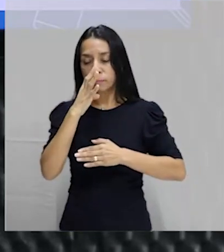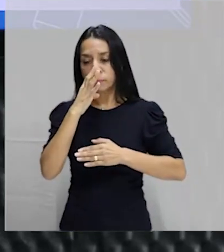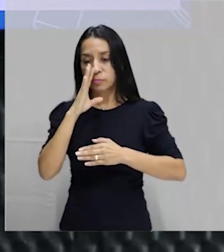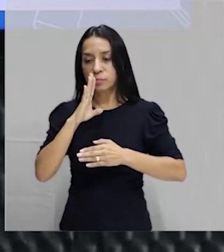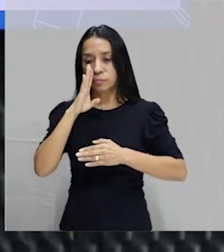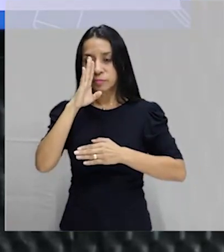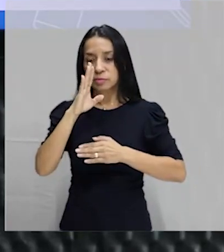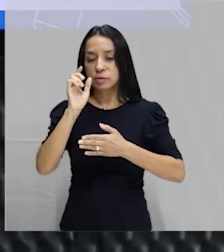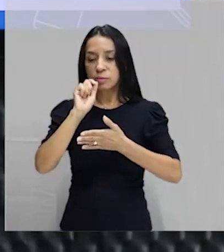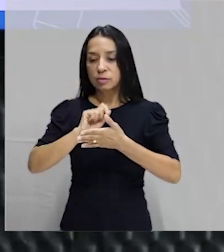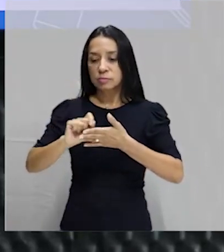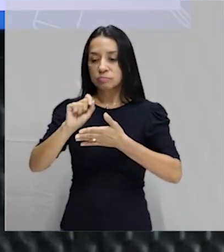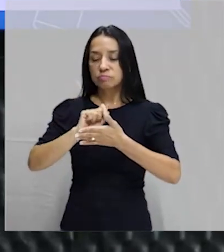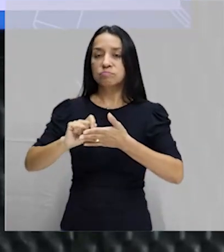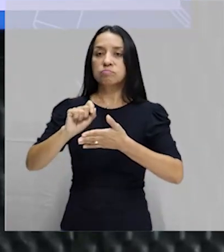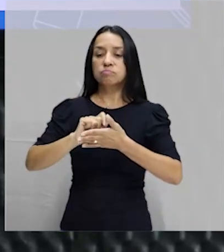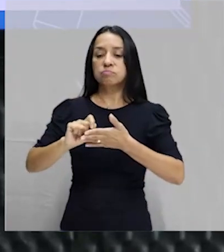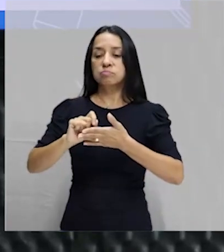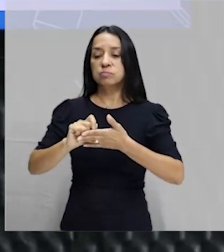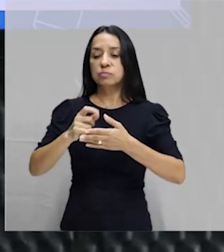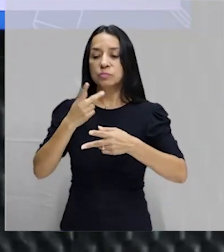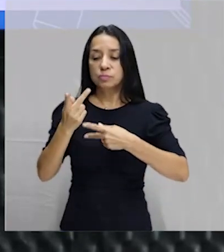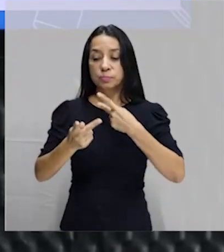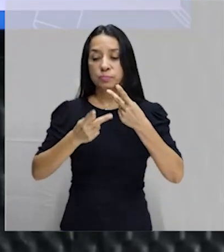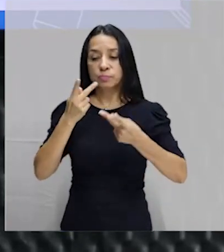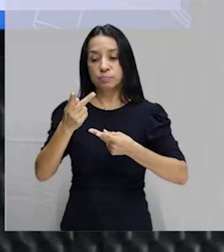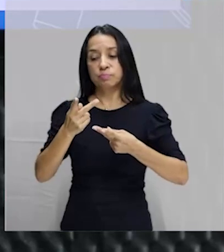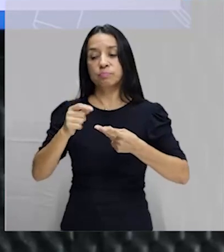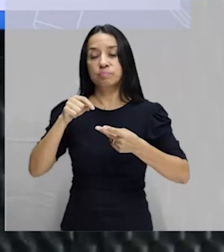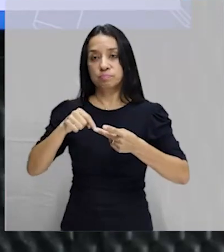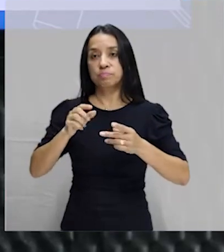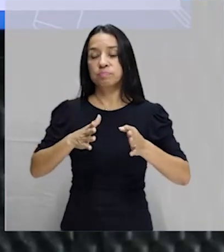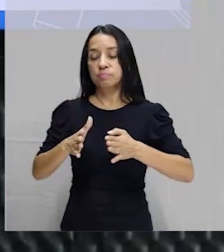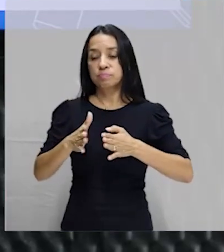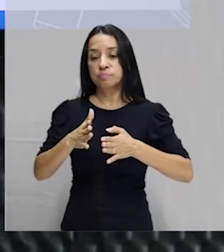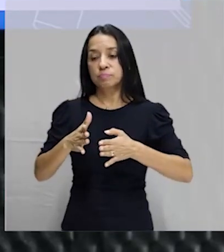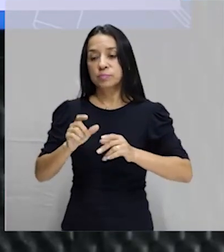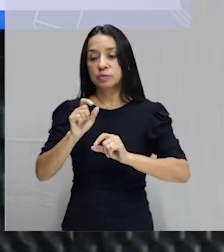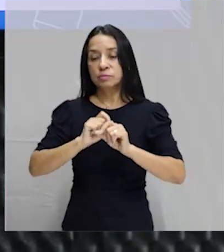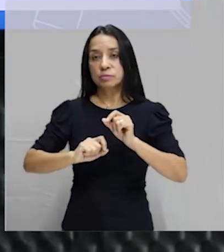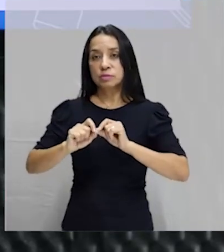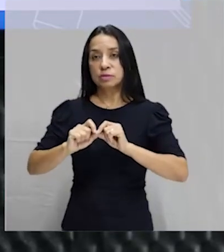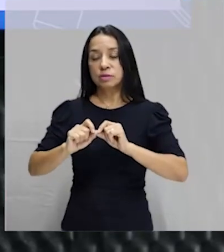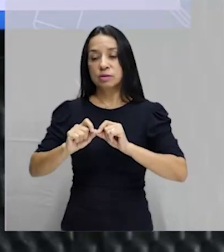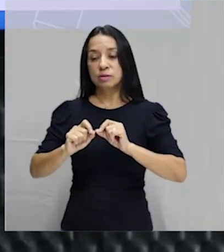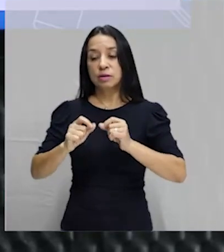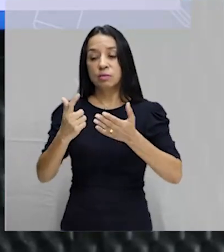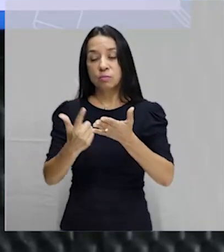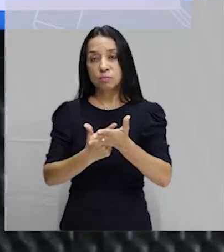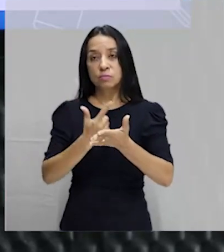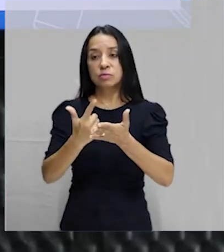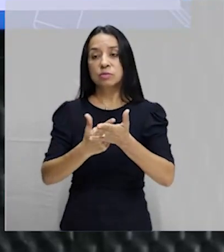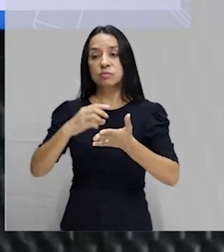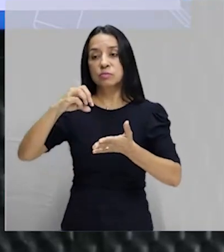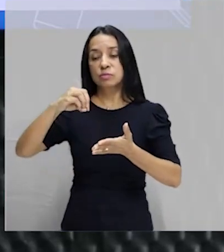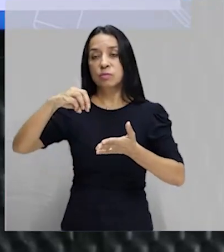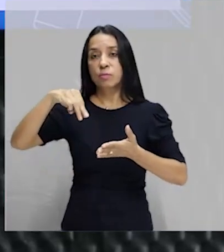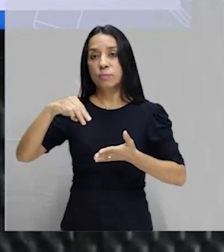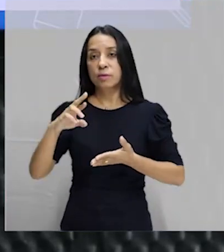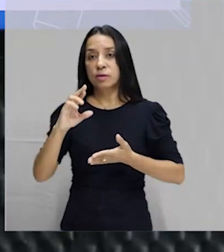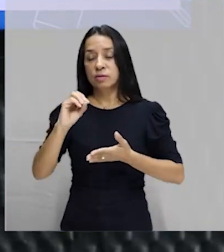nós teremos falando do período homérico é a obra de Homero, uma obra que ele